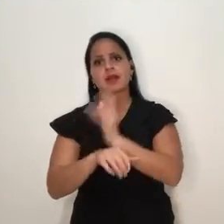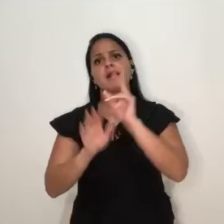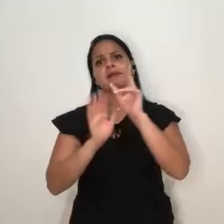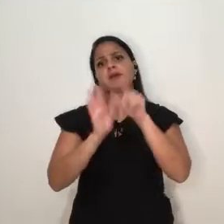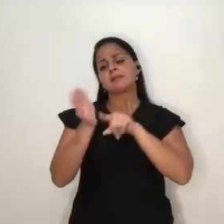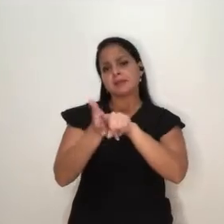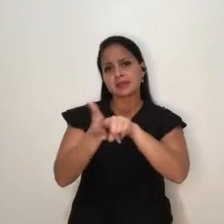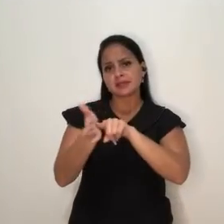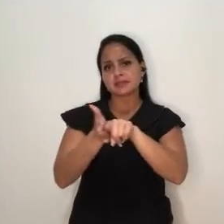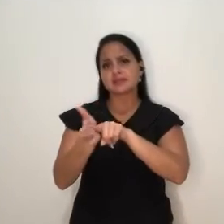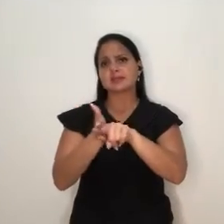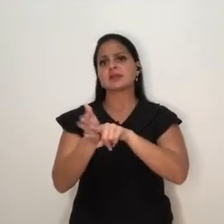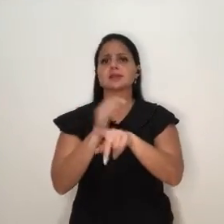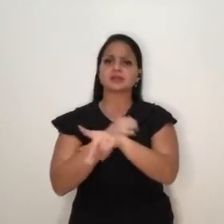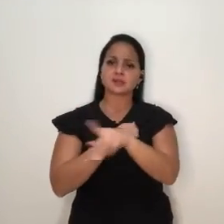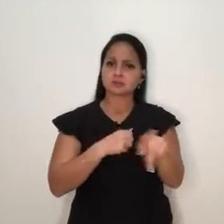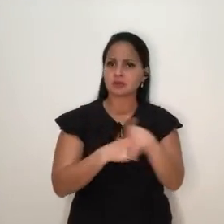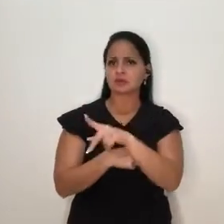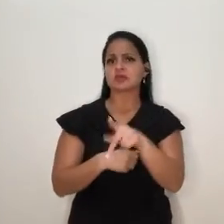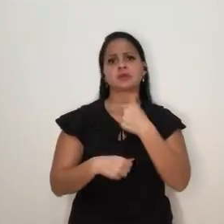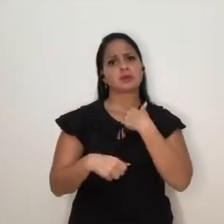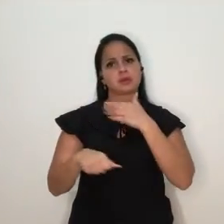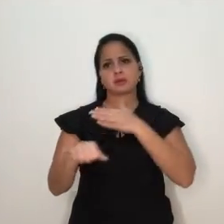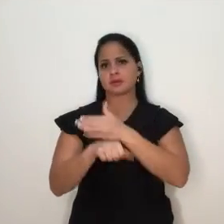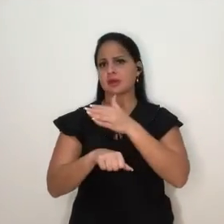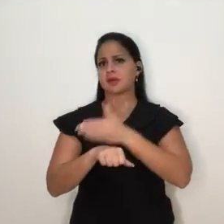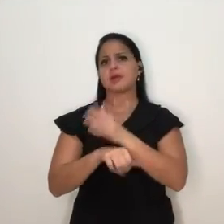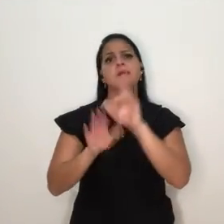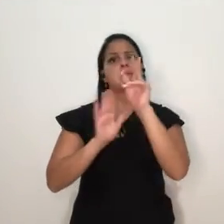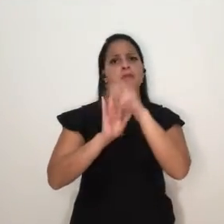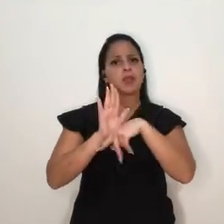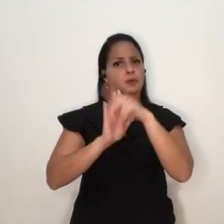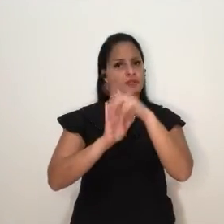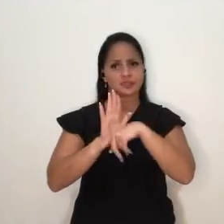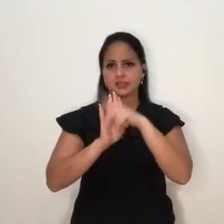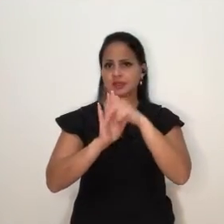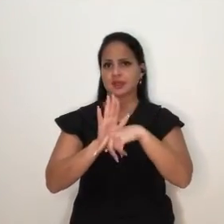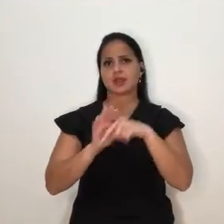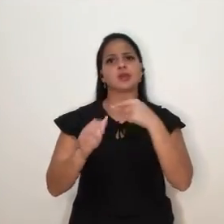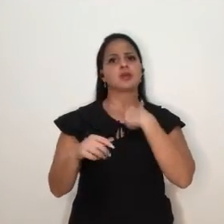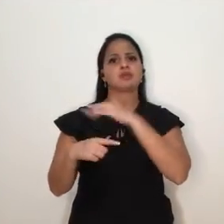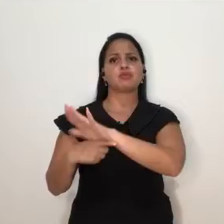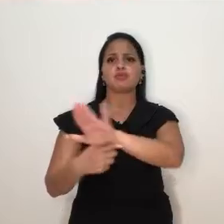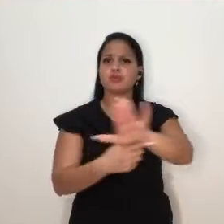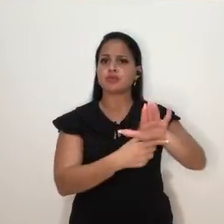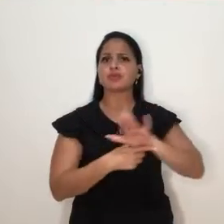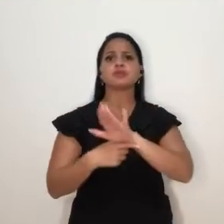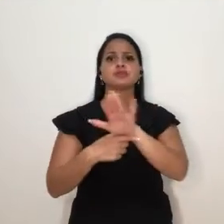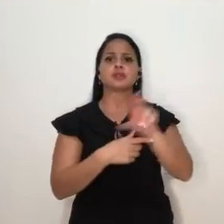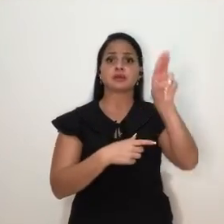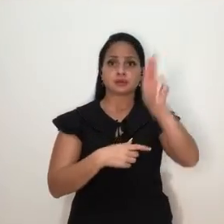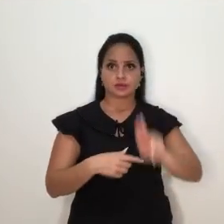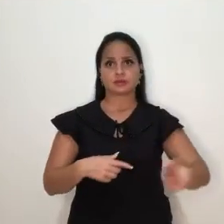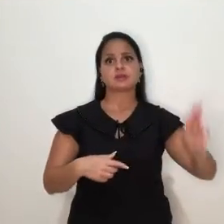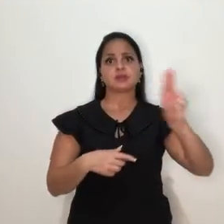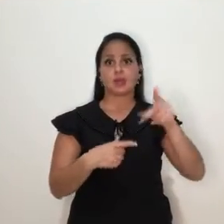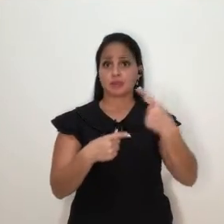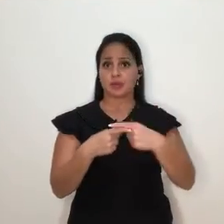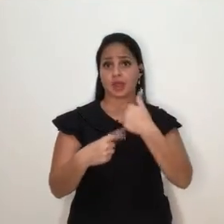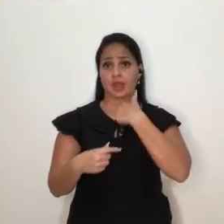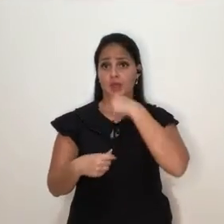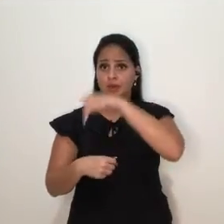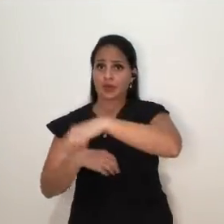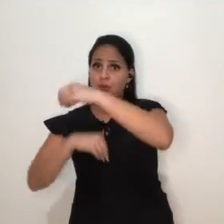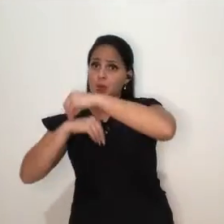dos projetos. Eu contribuí muito para a universidade, porque como eu vim da UFG, eu pude levar uma outra perspectiva também,